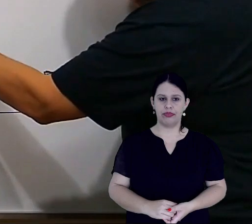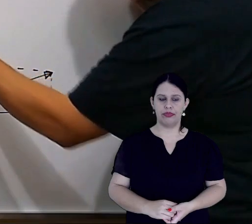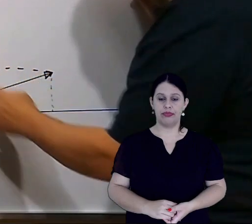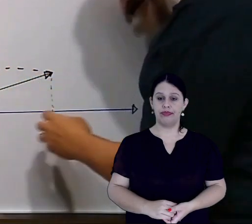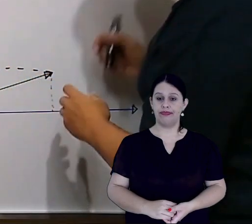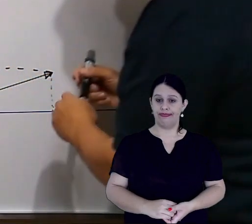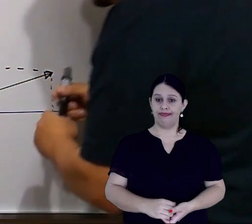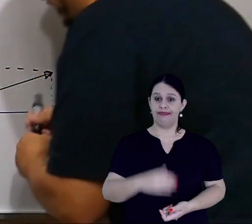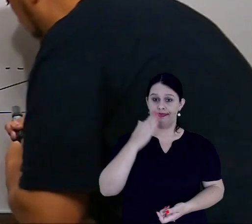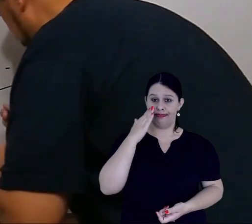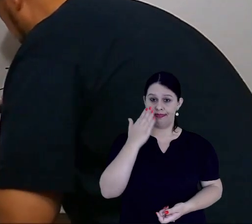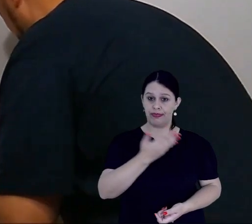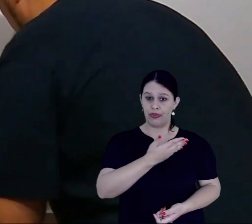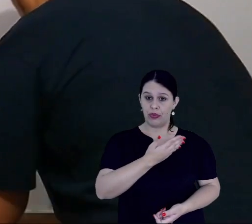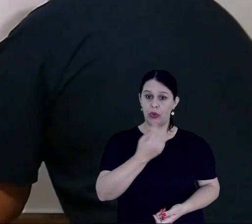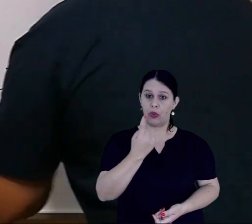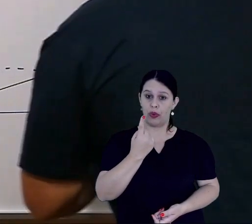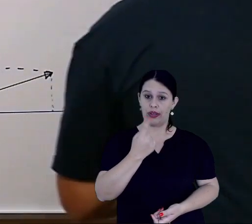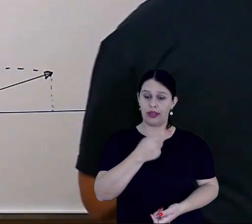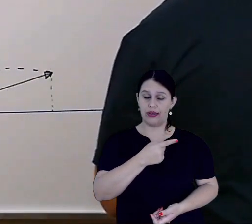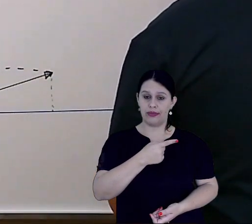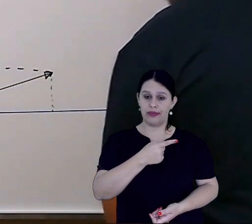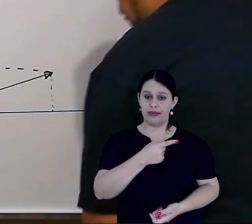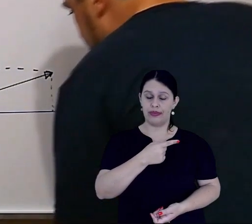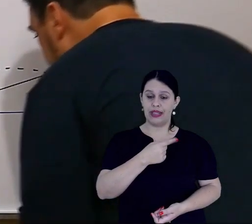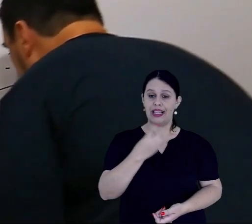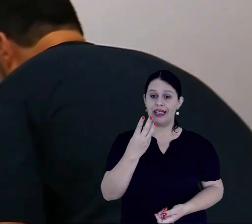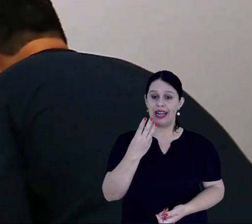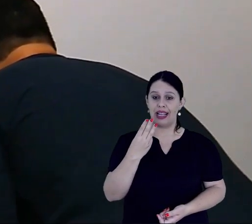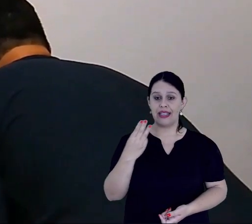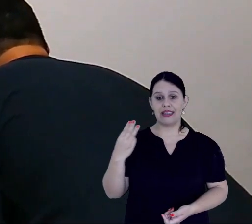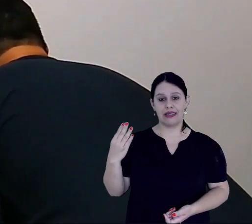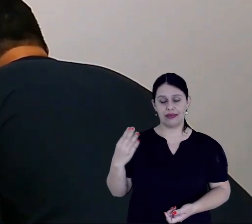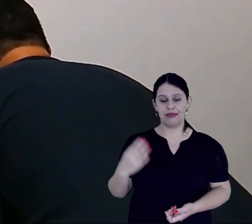3 para E Legal? Então é 1 aqui